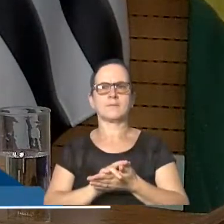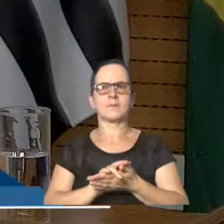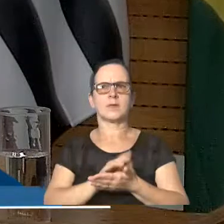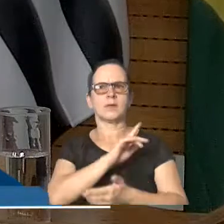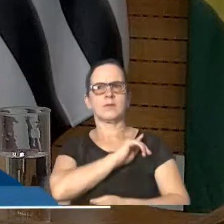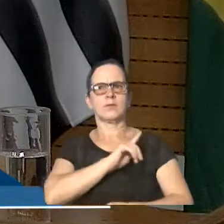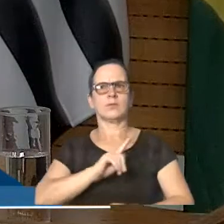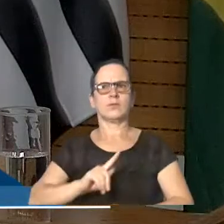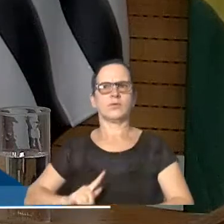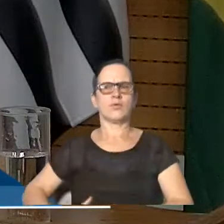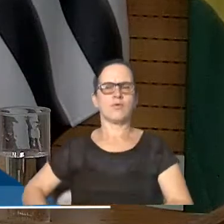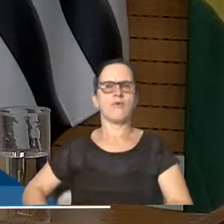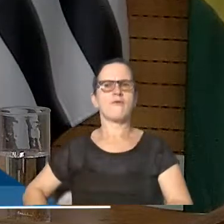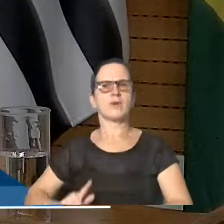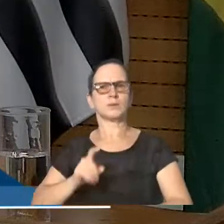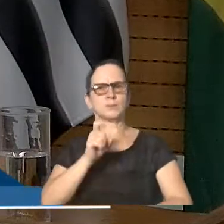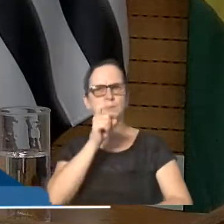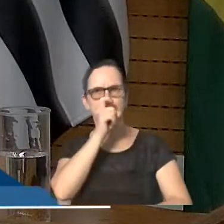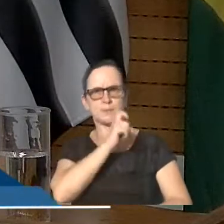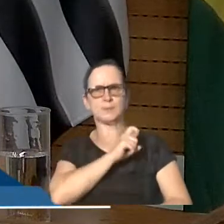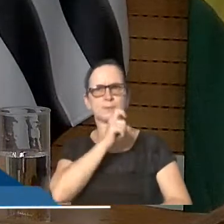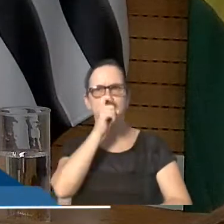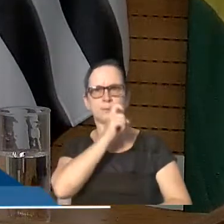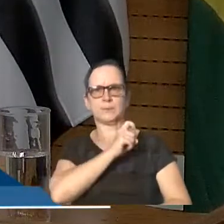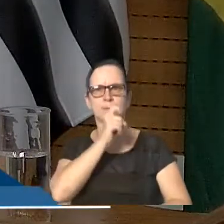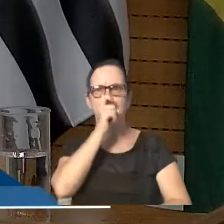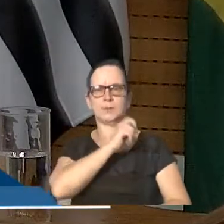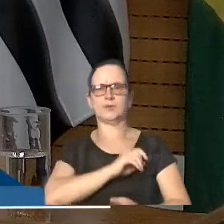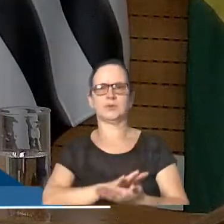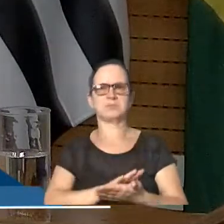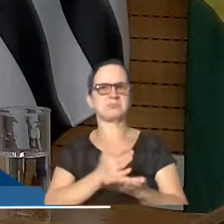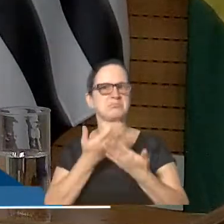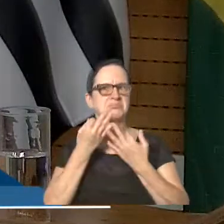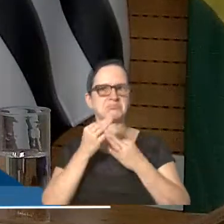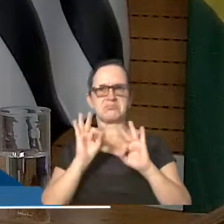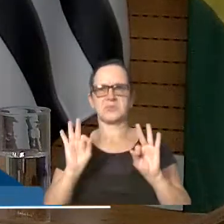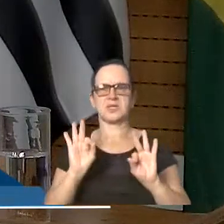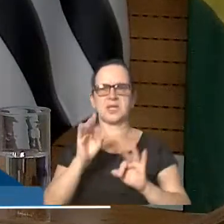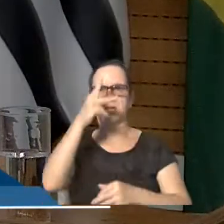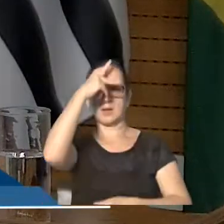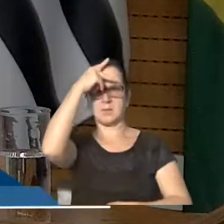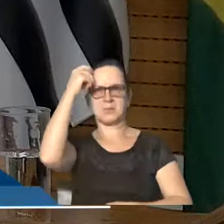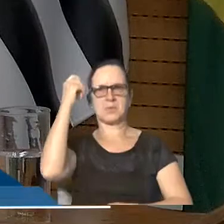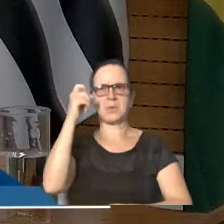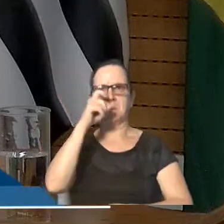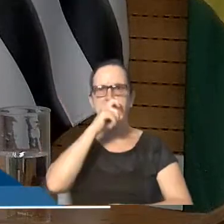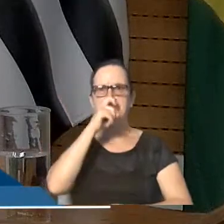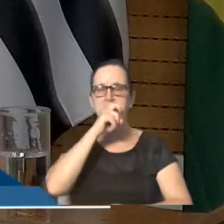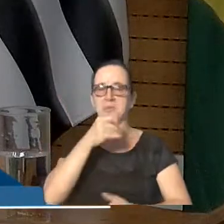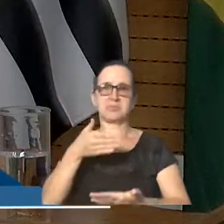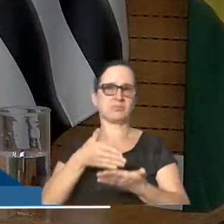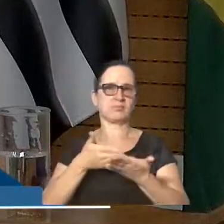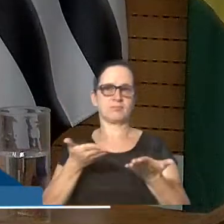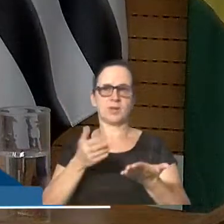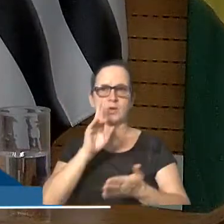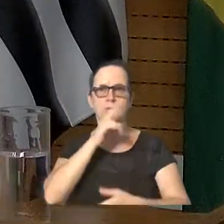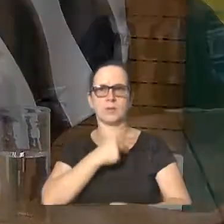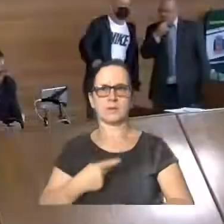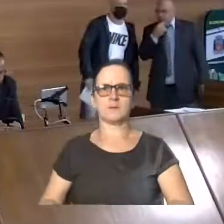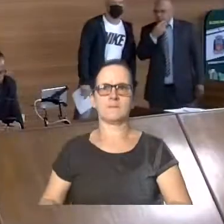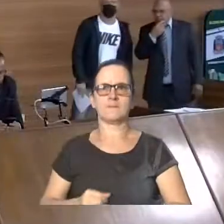governo municipal, ele mente todos os dias. Eu não sei onde esse cidadão tão mentiroso quer chegar. É só, senhor